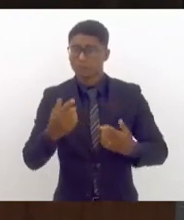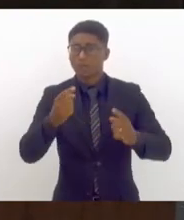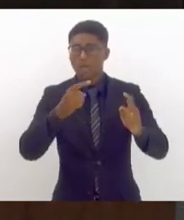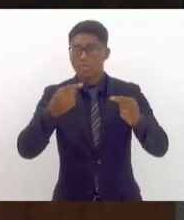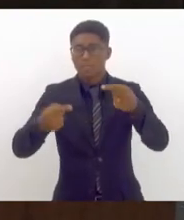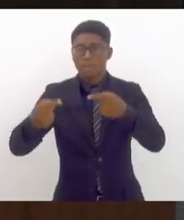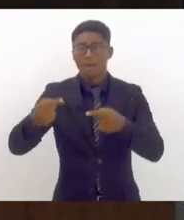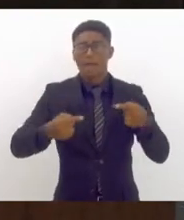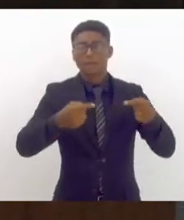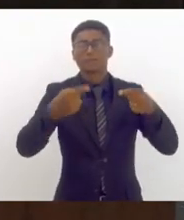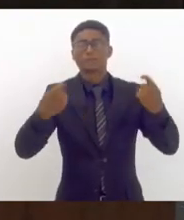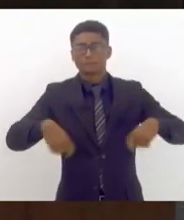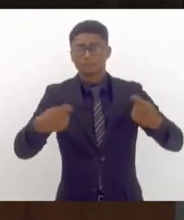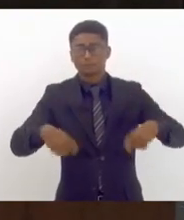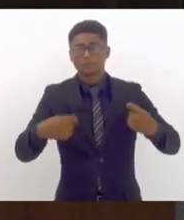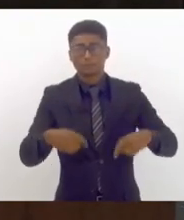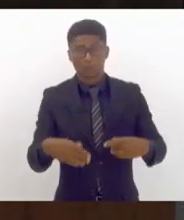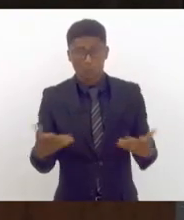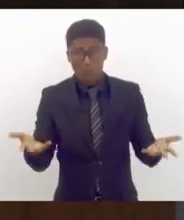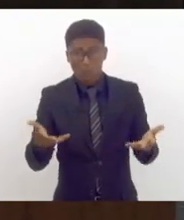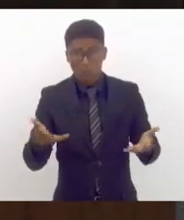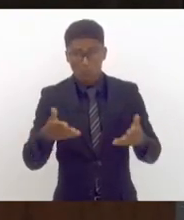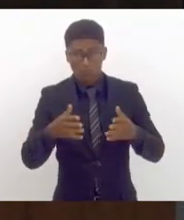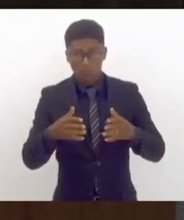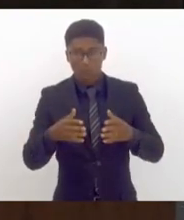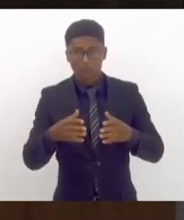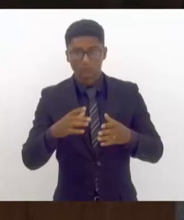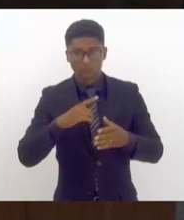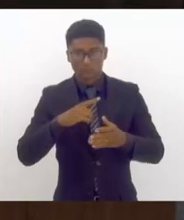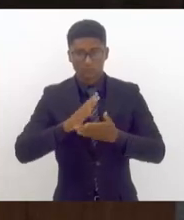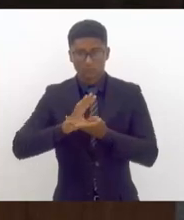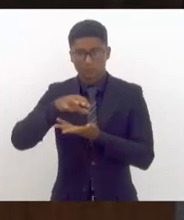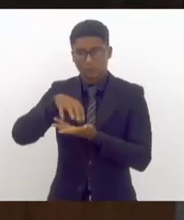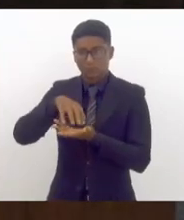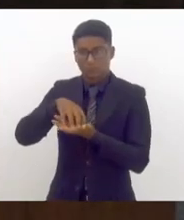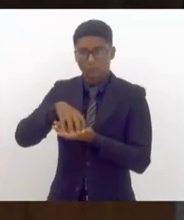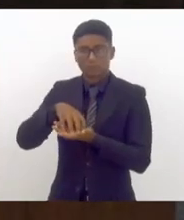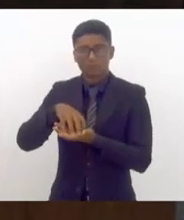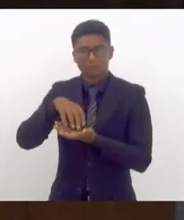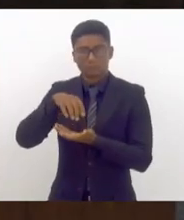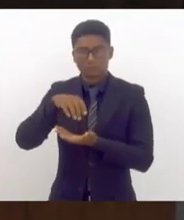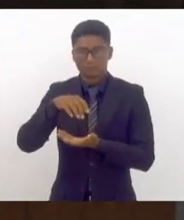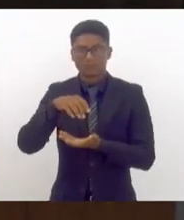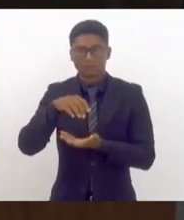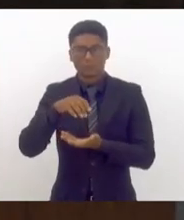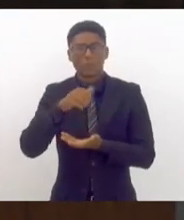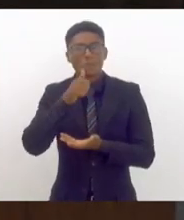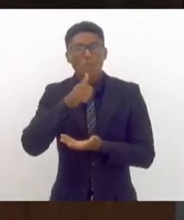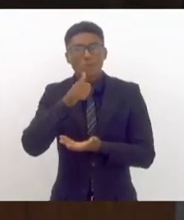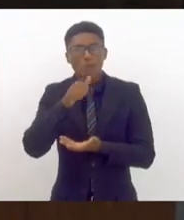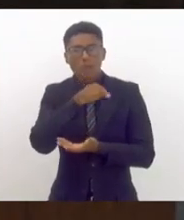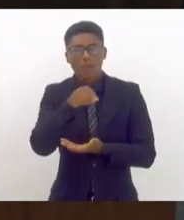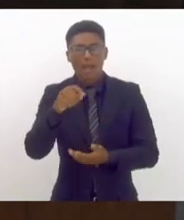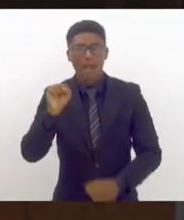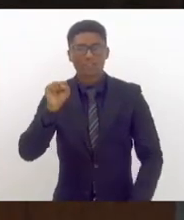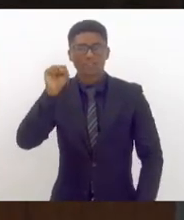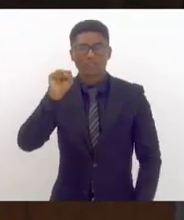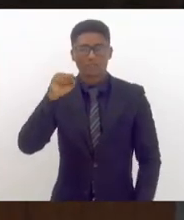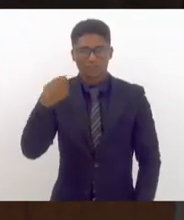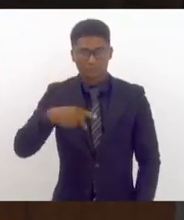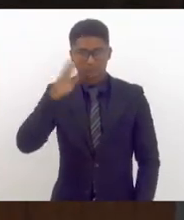Hoje, o Observatório Mãe Beata de Iemanjá, que foi provocado a essa casa com as mulheres de axé do Brasil,